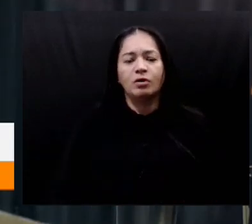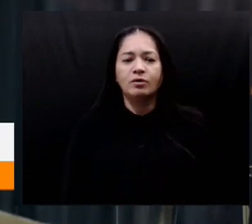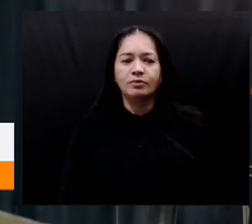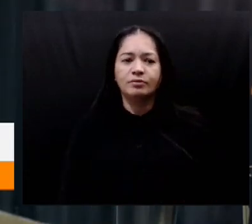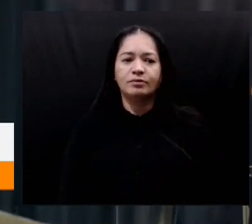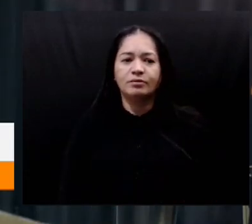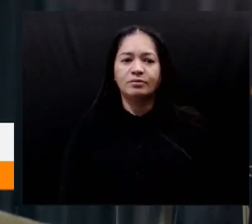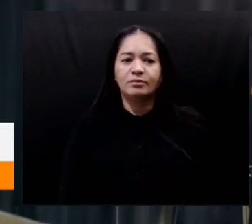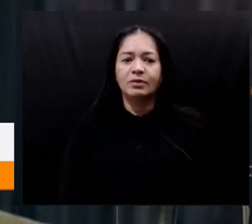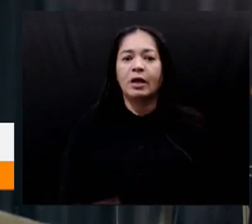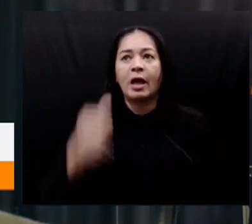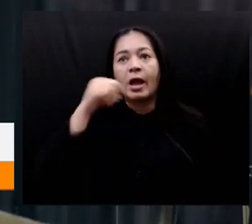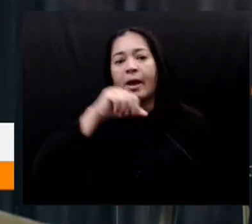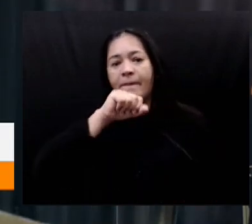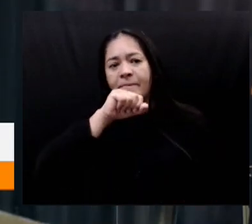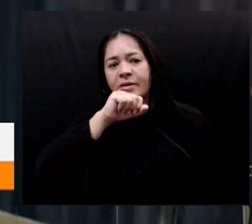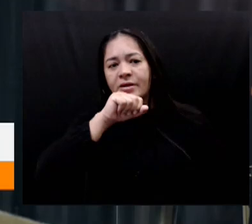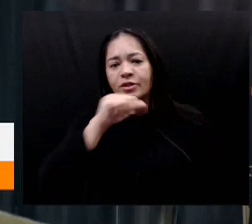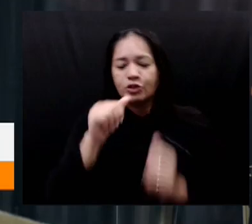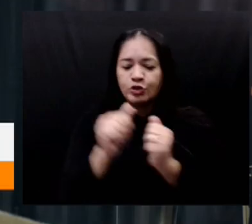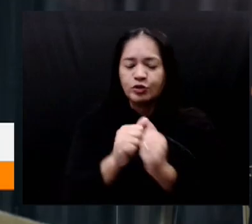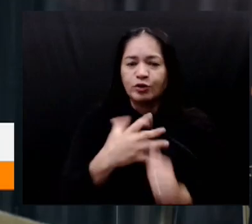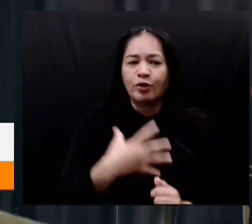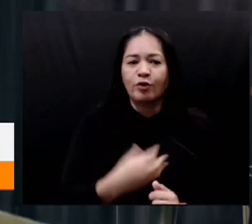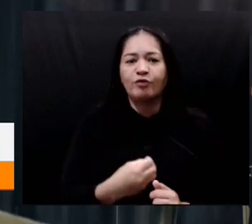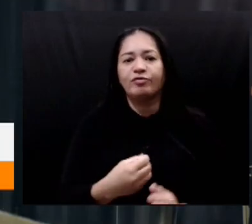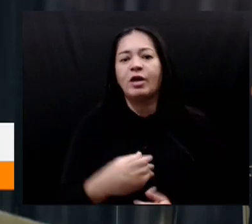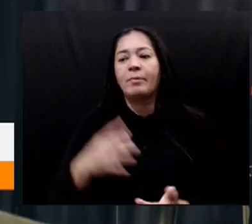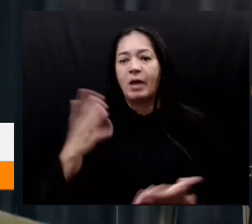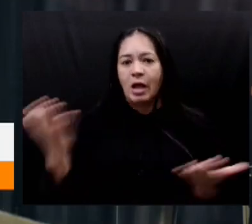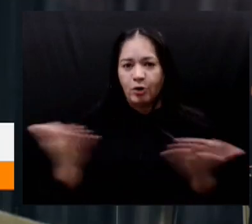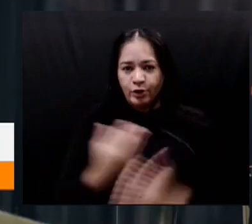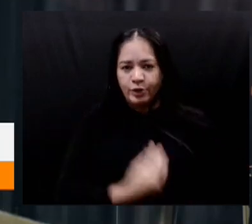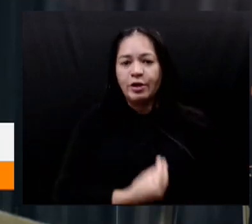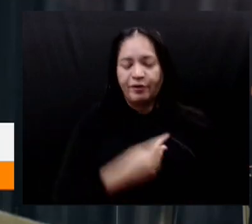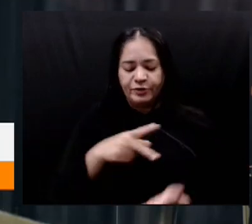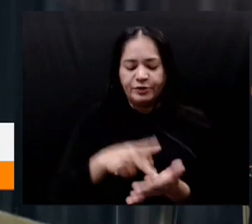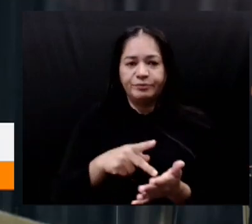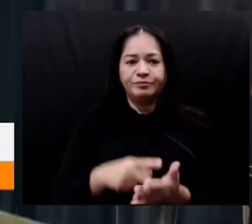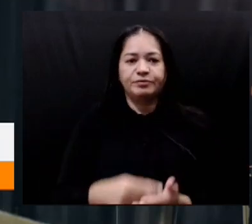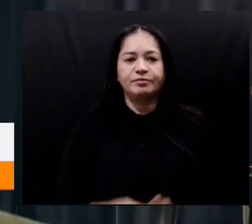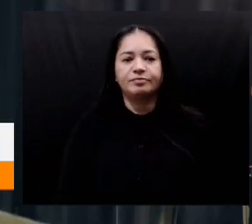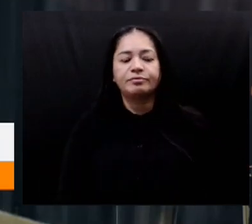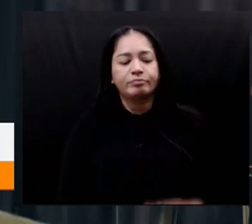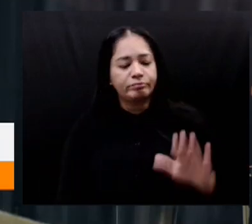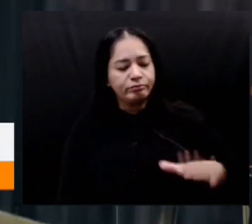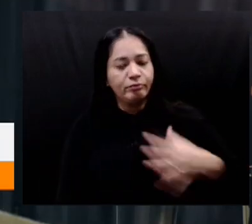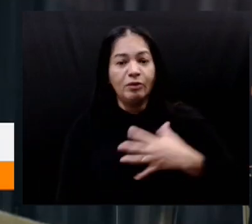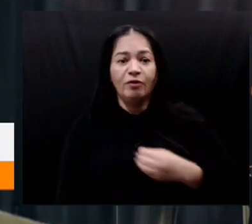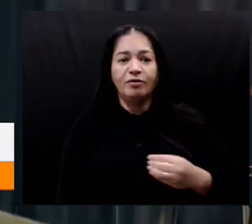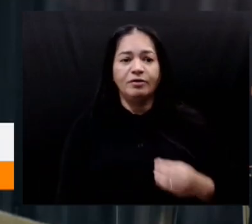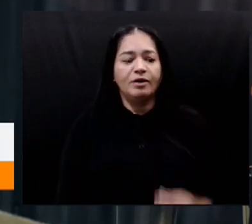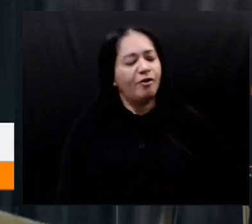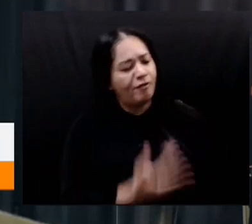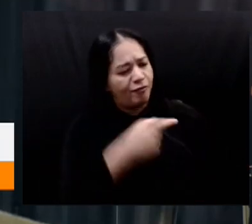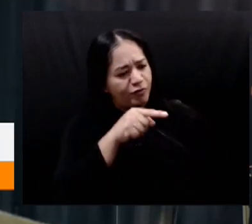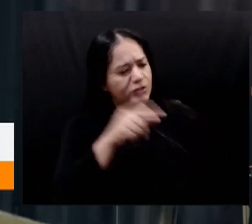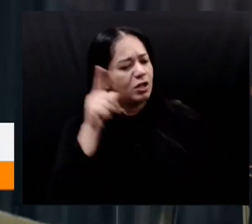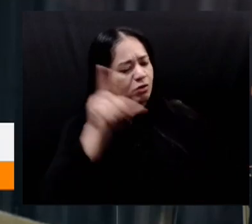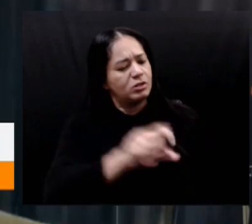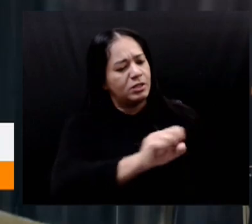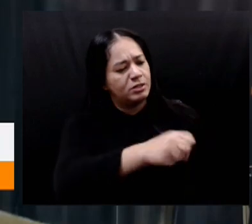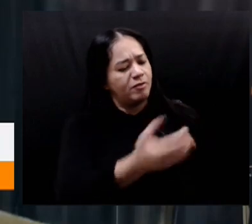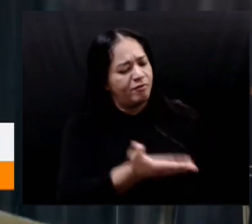vai lá com o filho, vamos trazer para uma realidade mais nossa, né, Perfeito. Aham. que vai lá com o filho: "Não, você consegue, vamos lá, vamos fazer